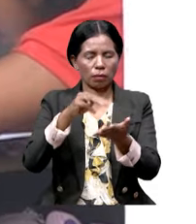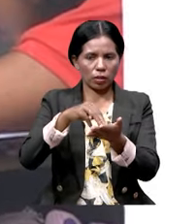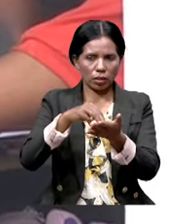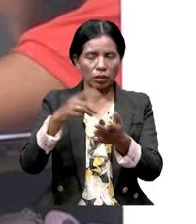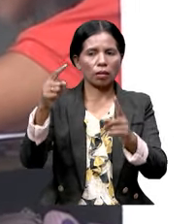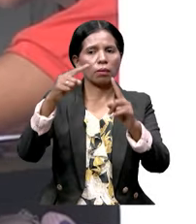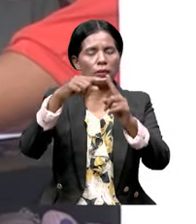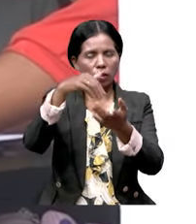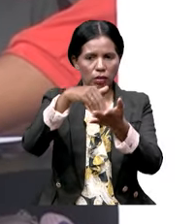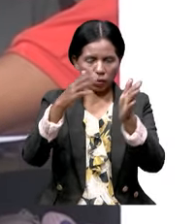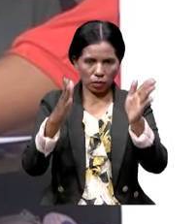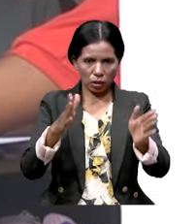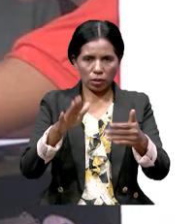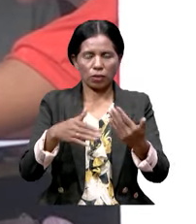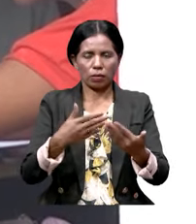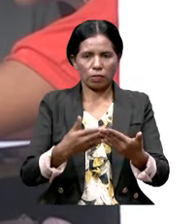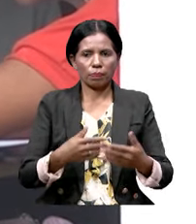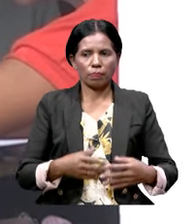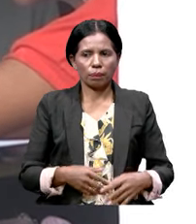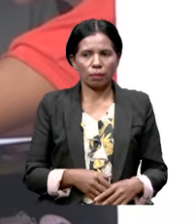estudante sira.